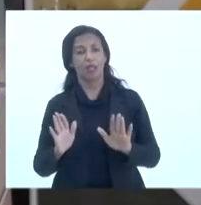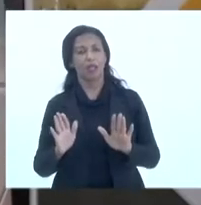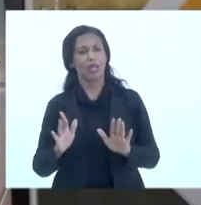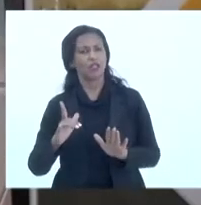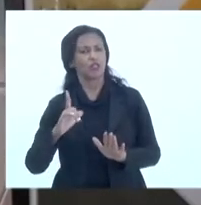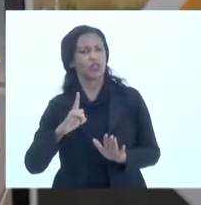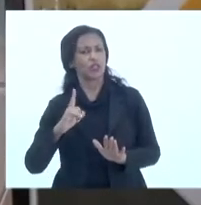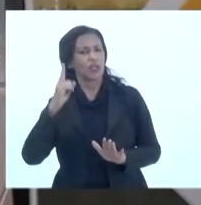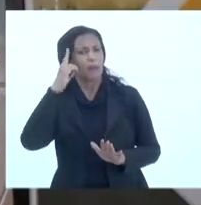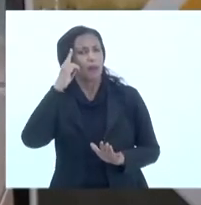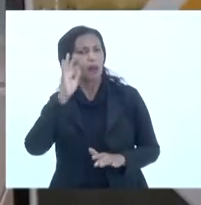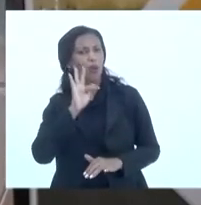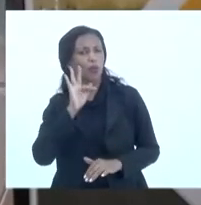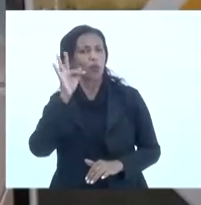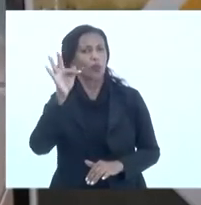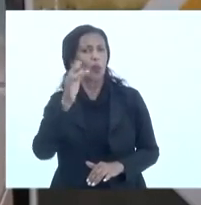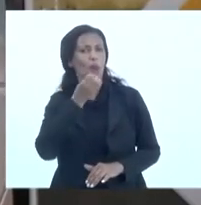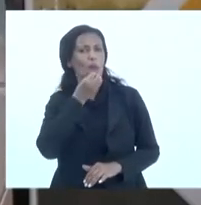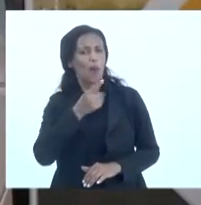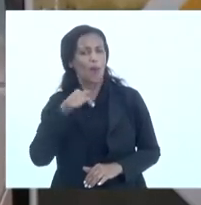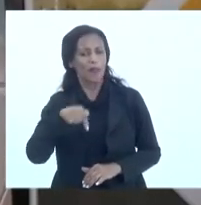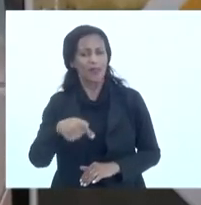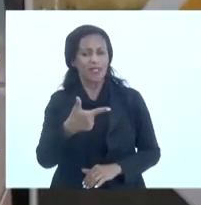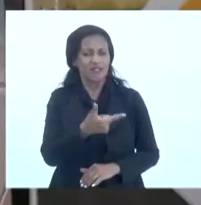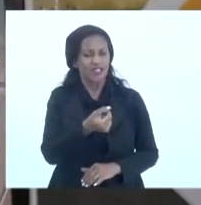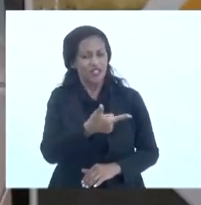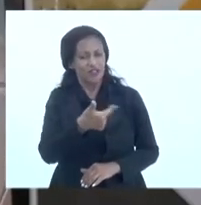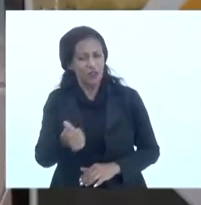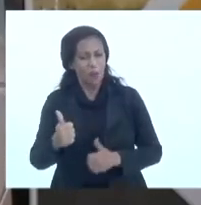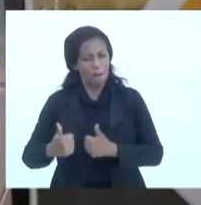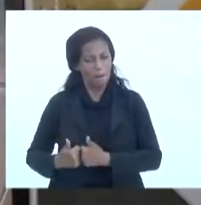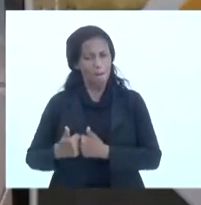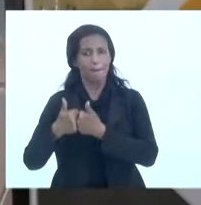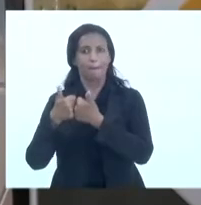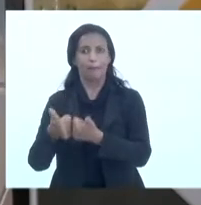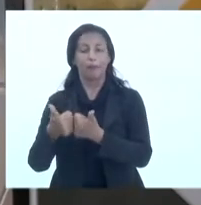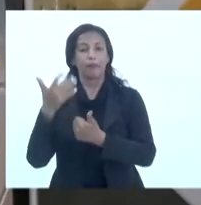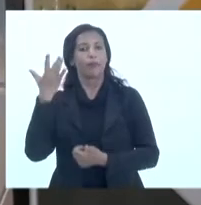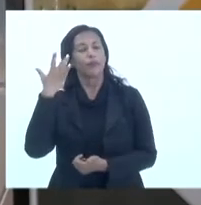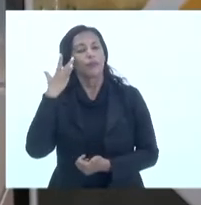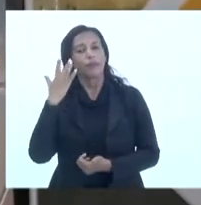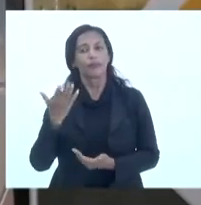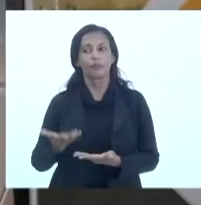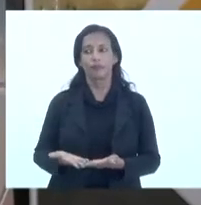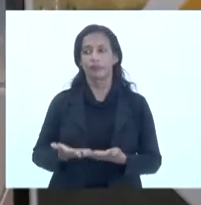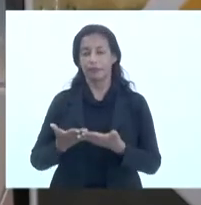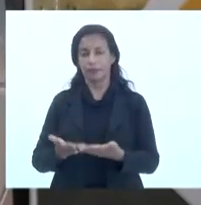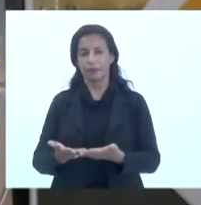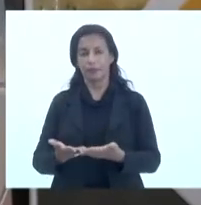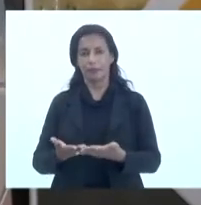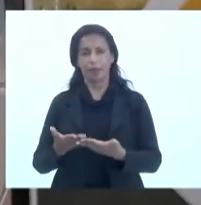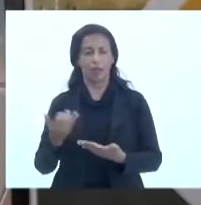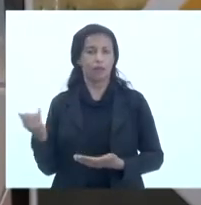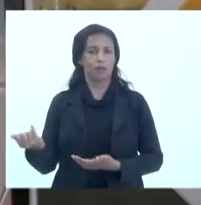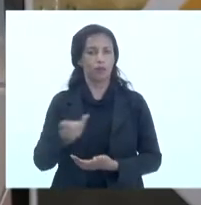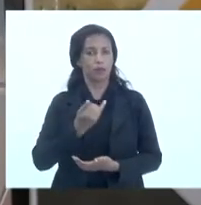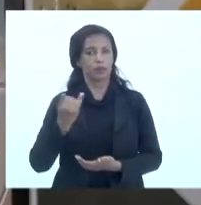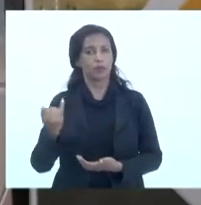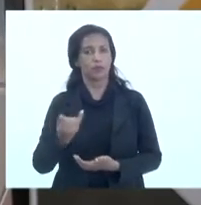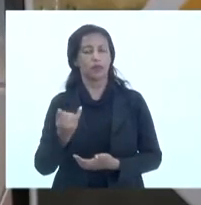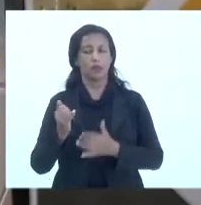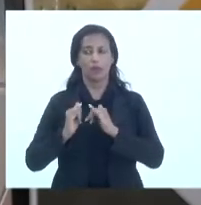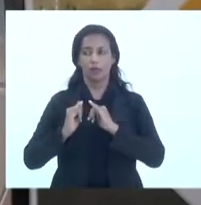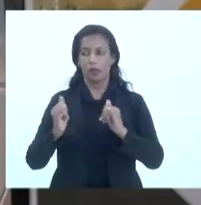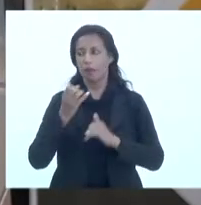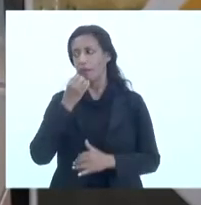projeção muito, muito boa para final de ano agora de 2021. Né. Eu acho que isso é muito bom, é uma notícia